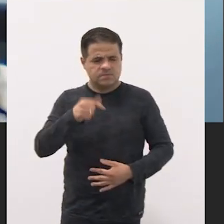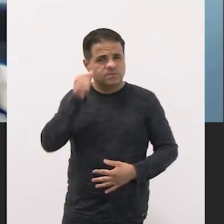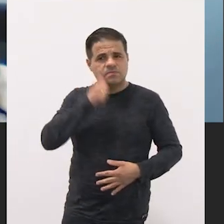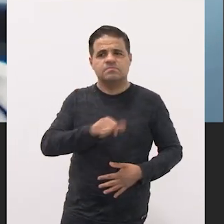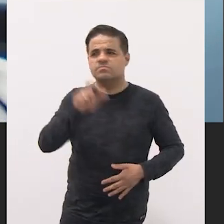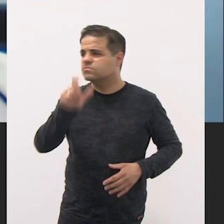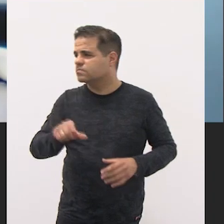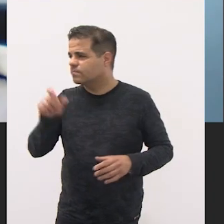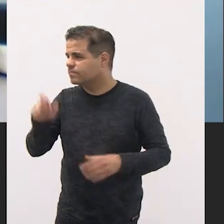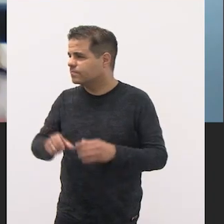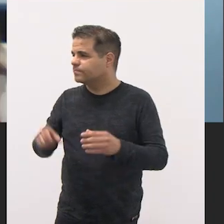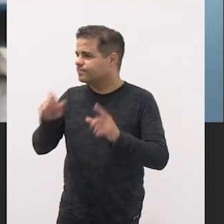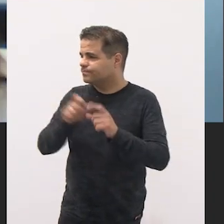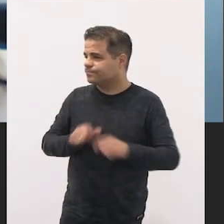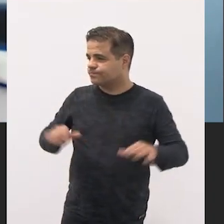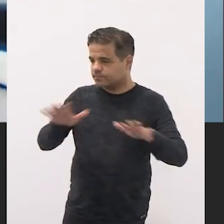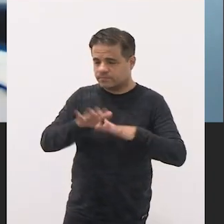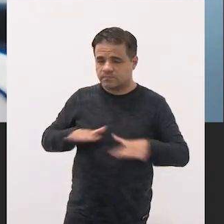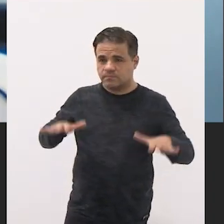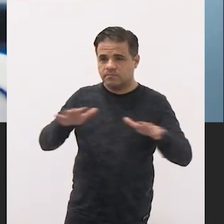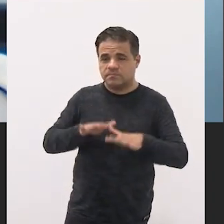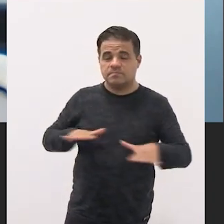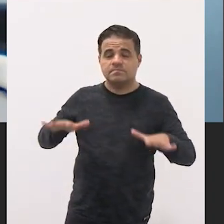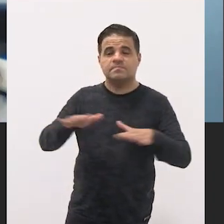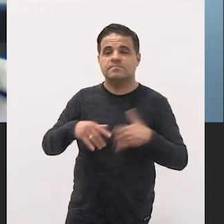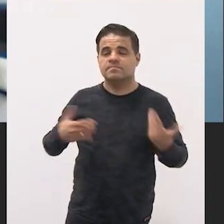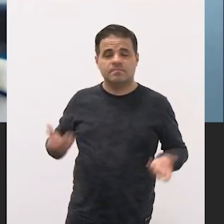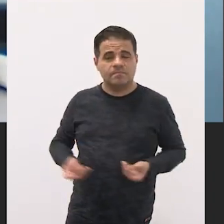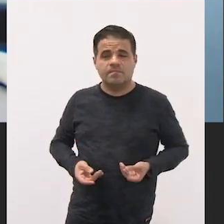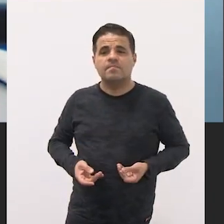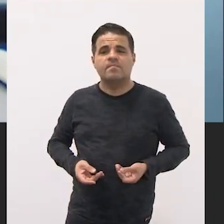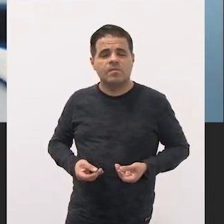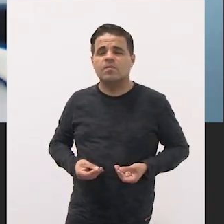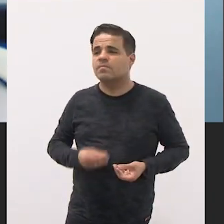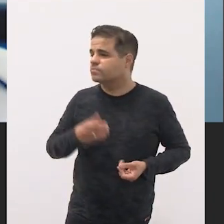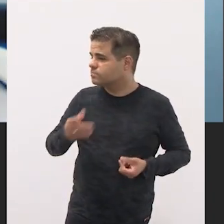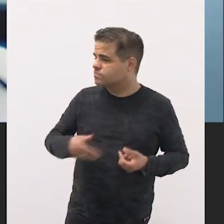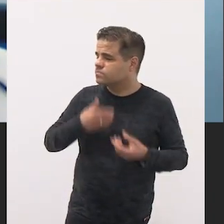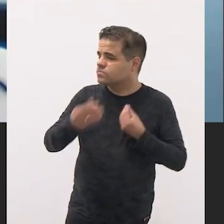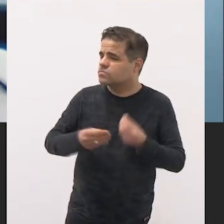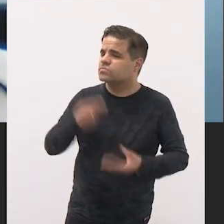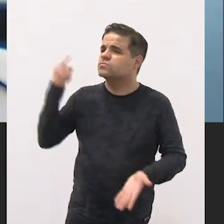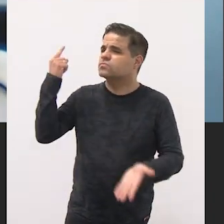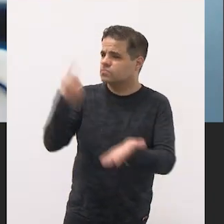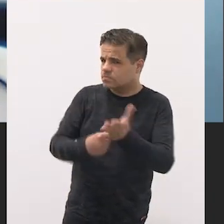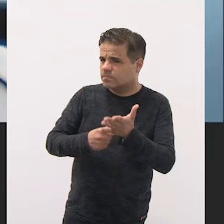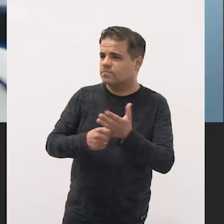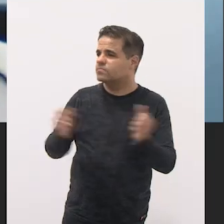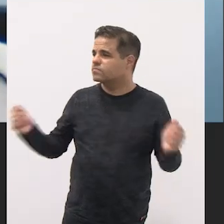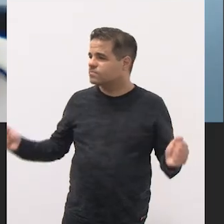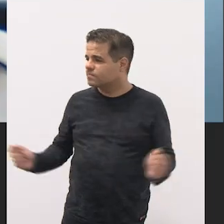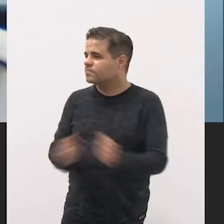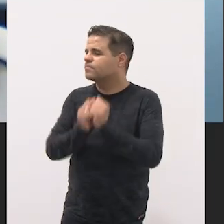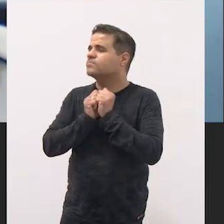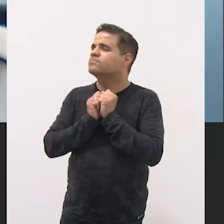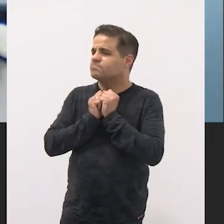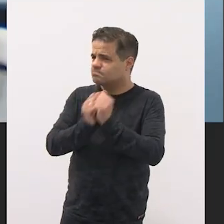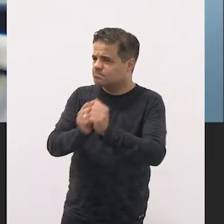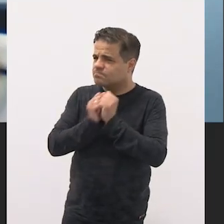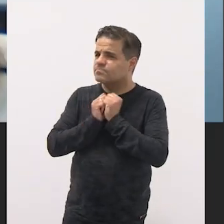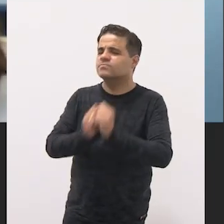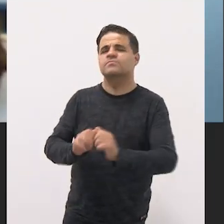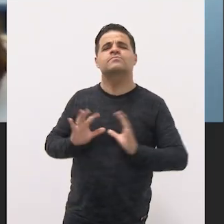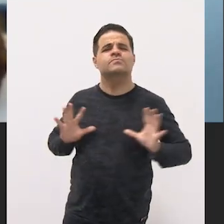mulheres. Porque as políticas públicas para as mulheres e os compromissos com as mulheres têm que ser